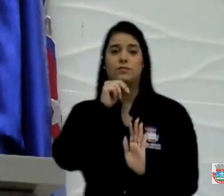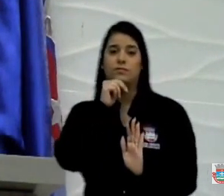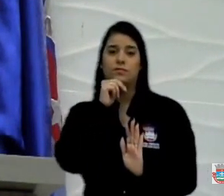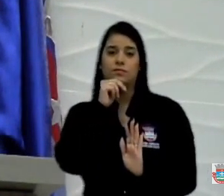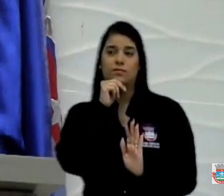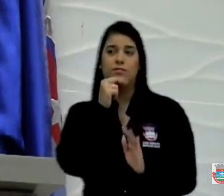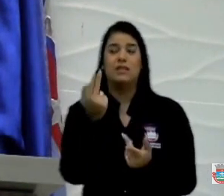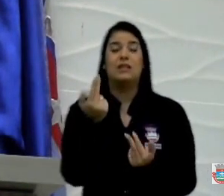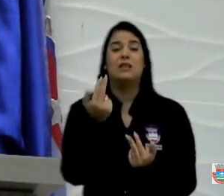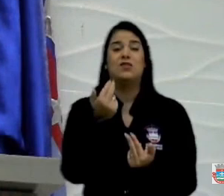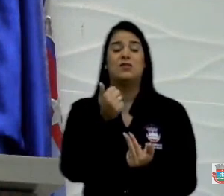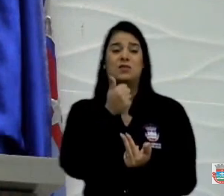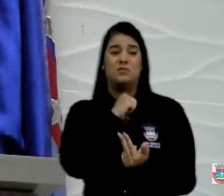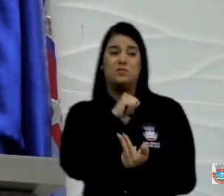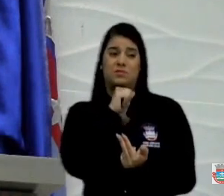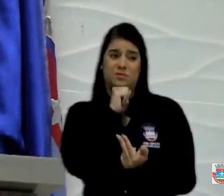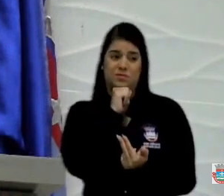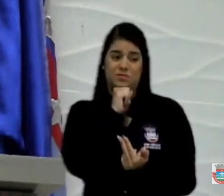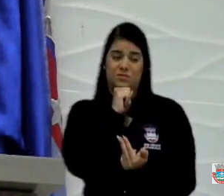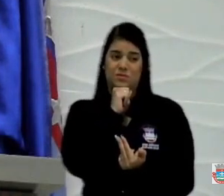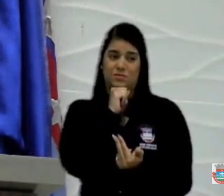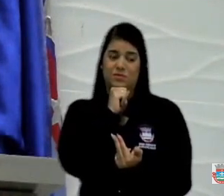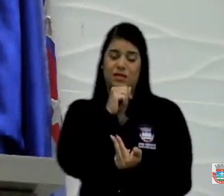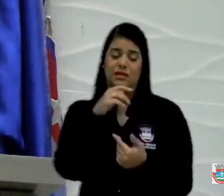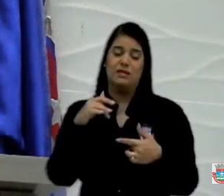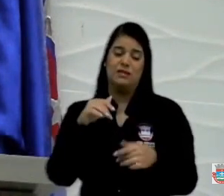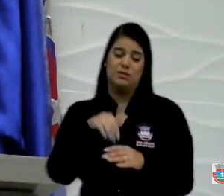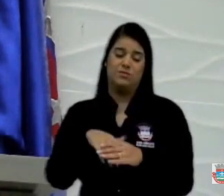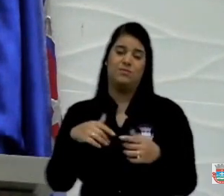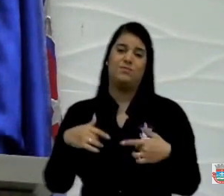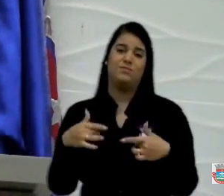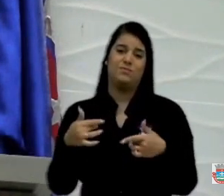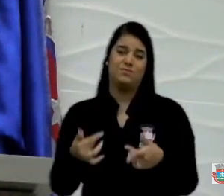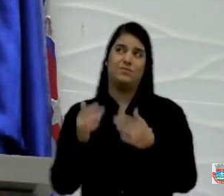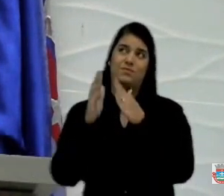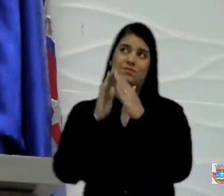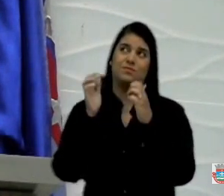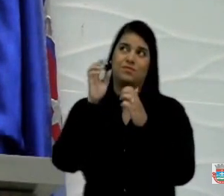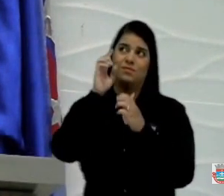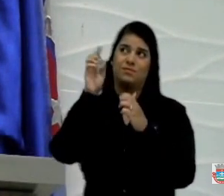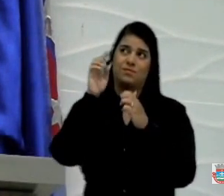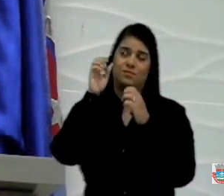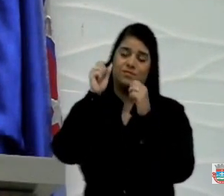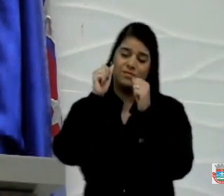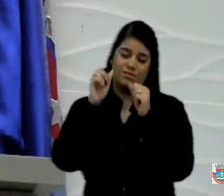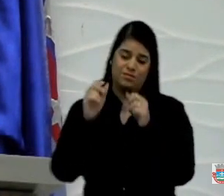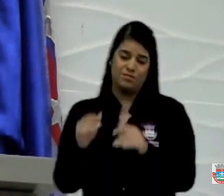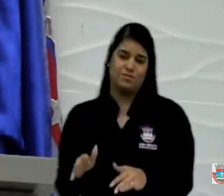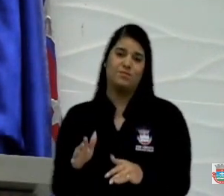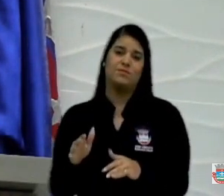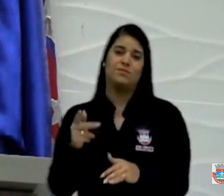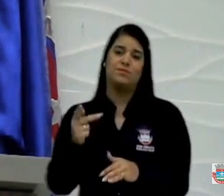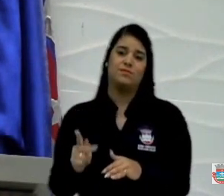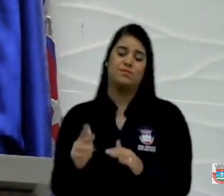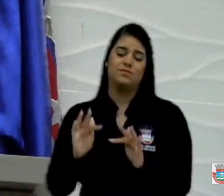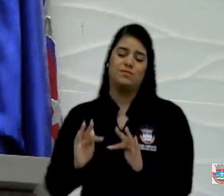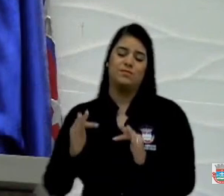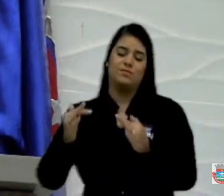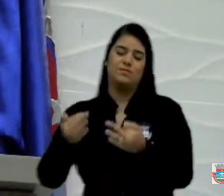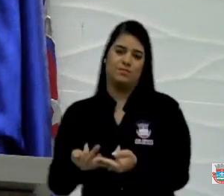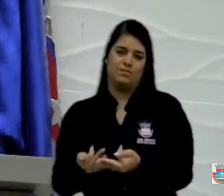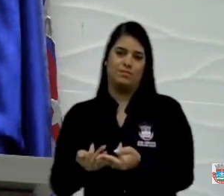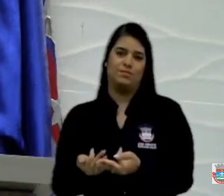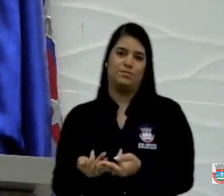Então, Nilton, coloca esse voto de pesar e peço a Deus que possa estar ali visitando, assim como todos os seus